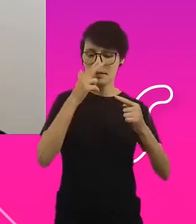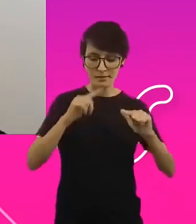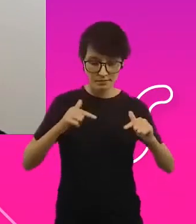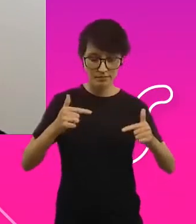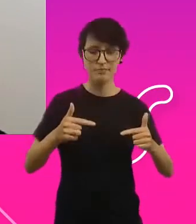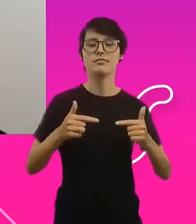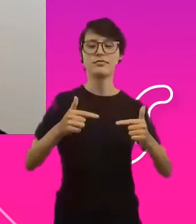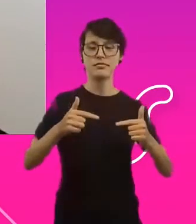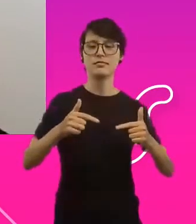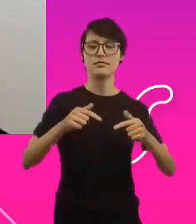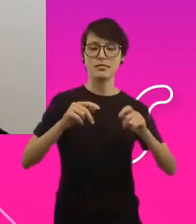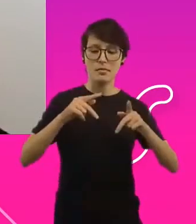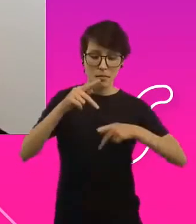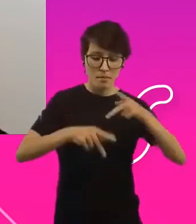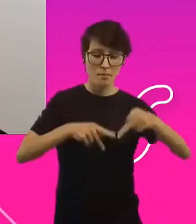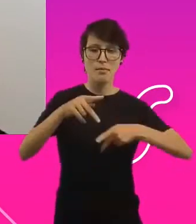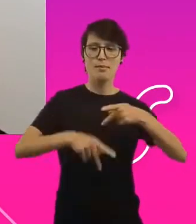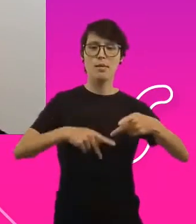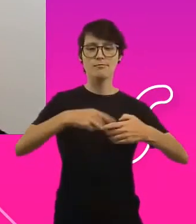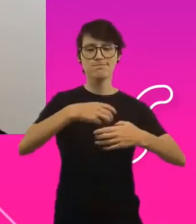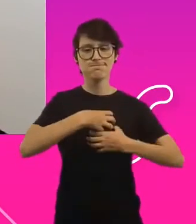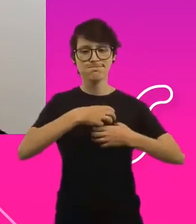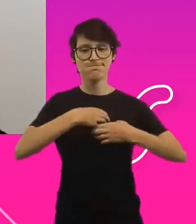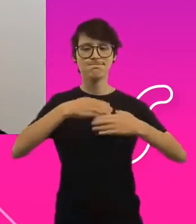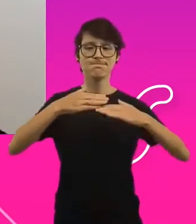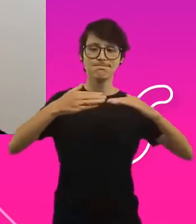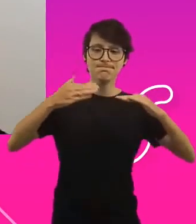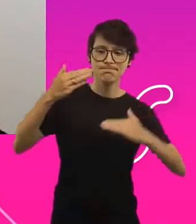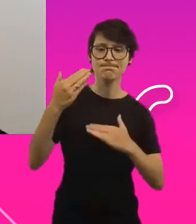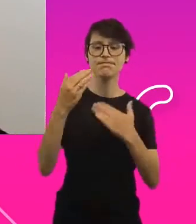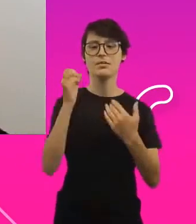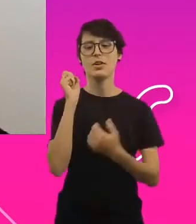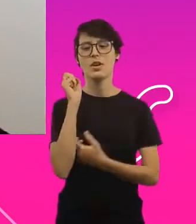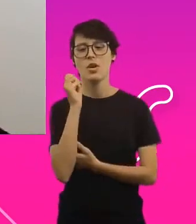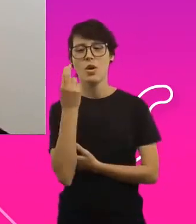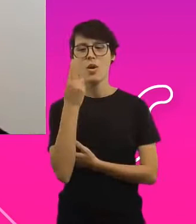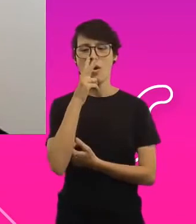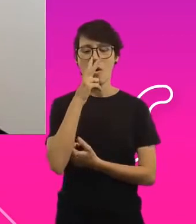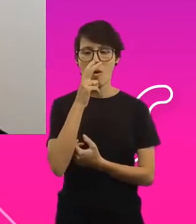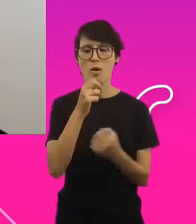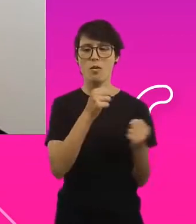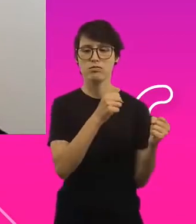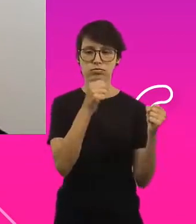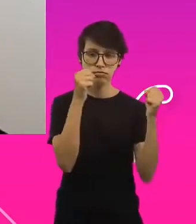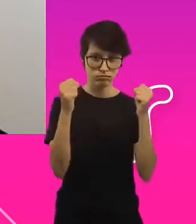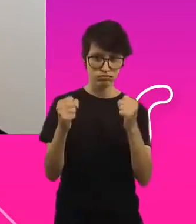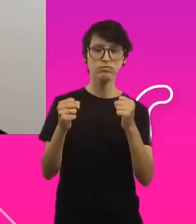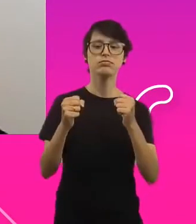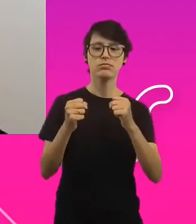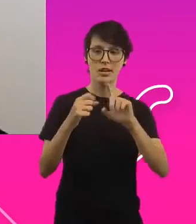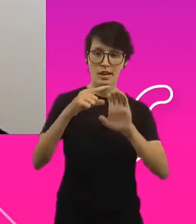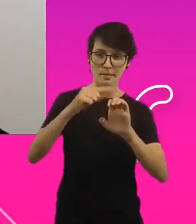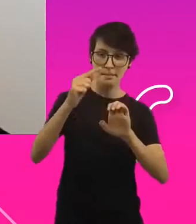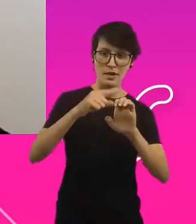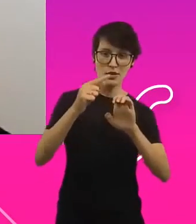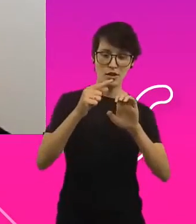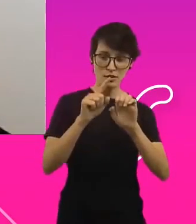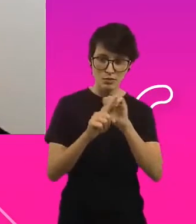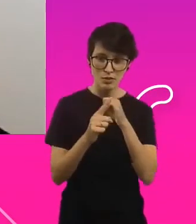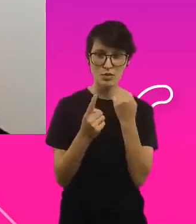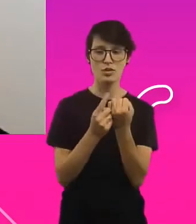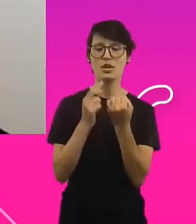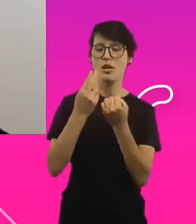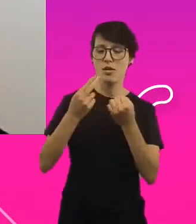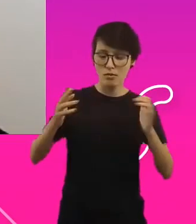populações em situação de vulnerabilidade, seja com o fortalecimento do empreendedorismo individual, seja com a inclusão no mercado de trabalho via